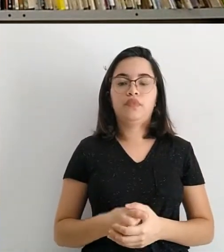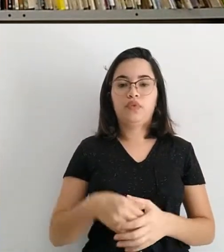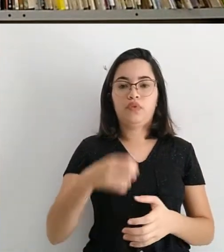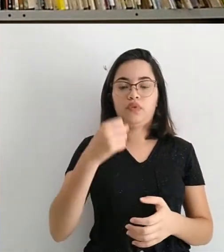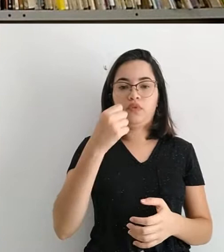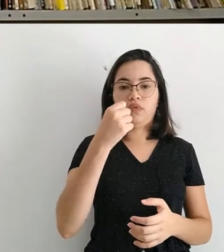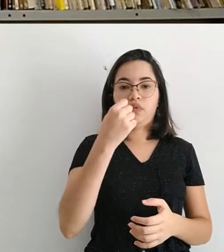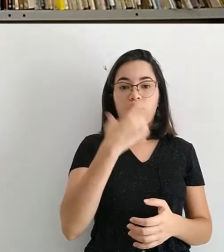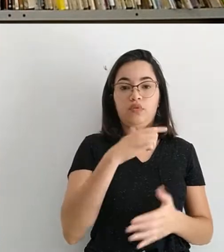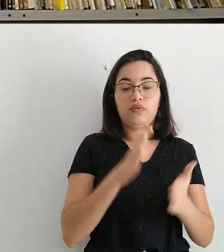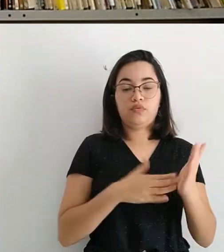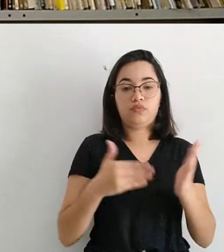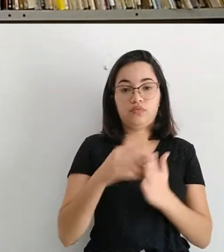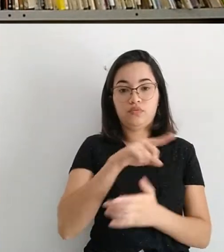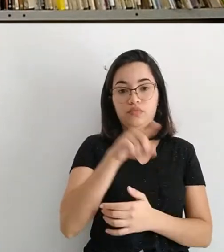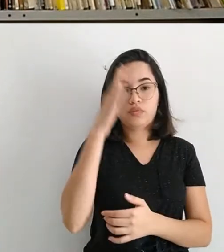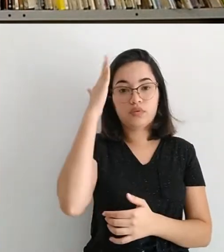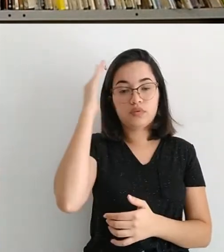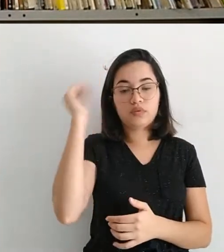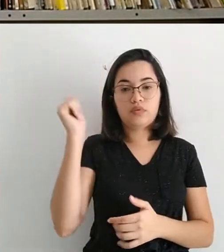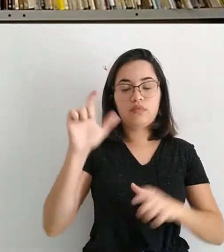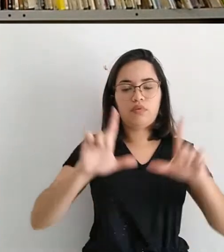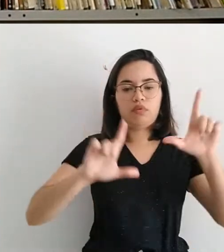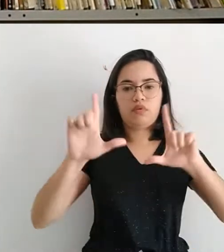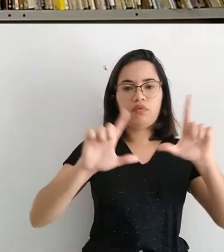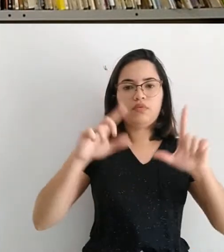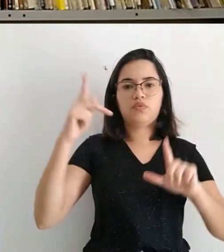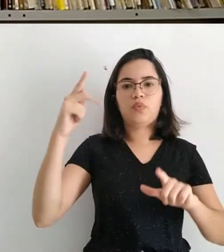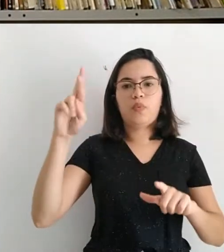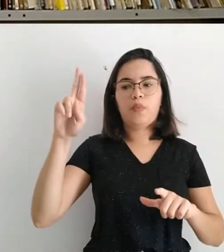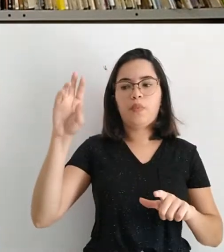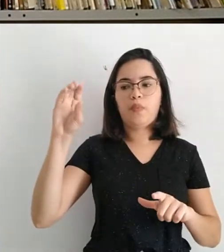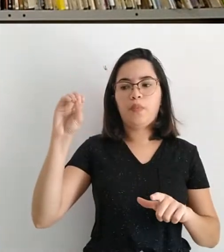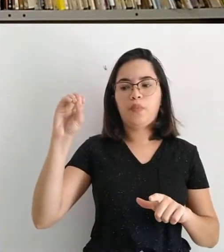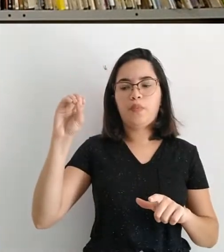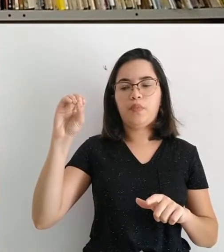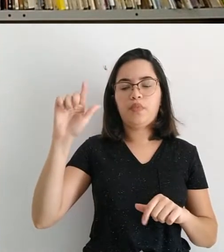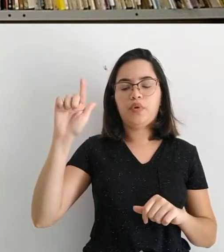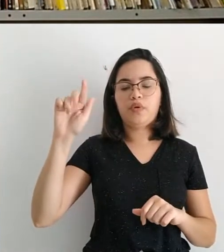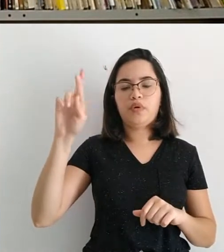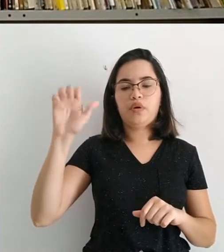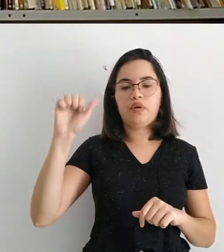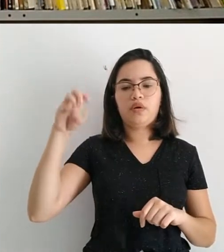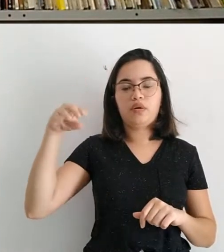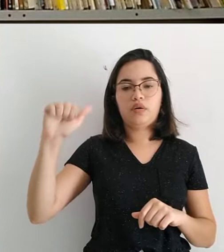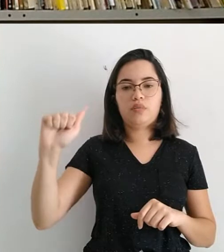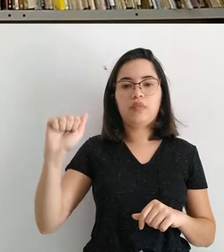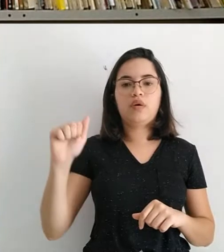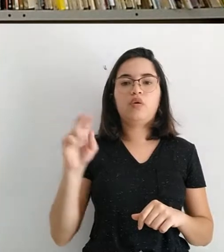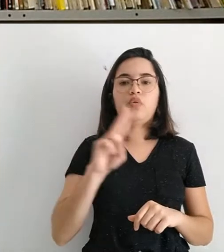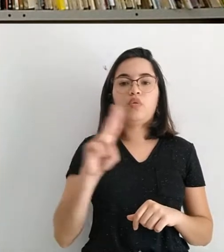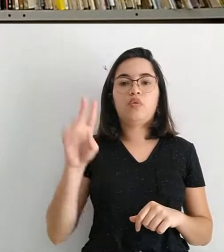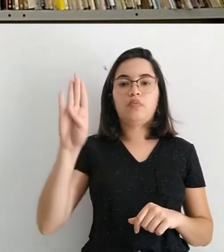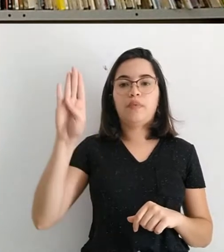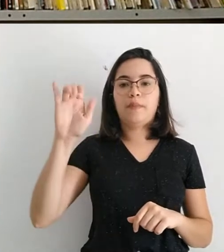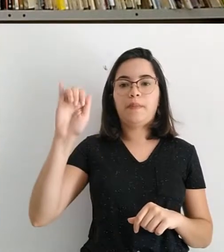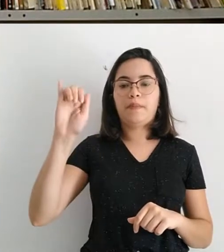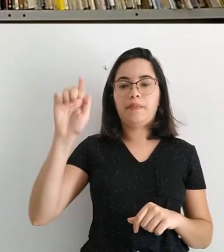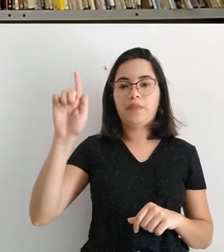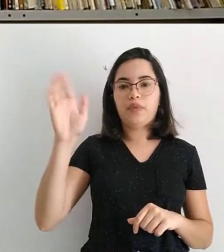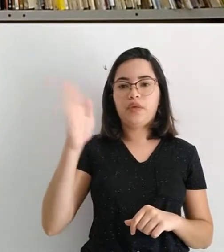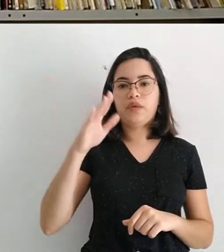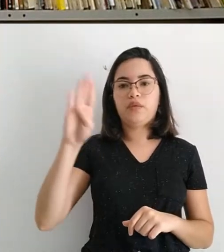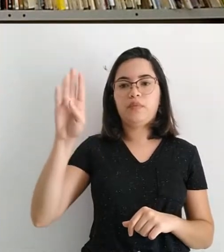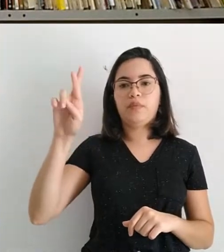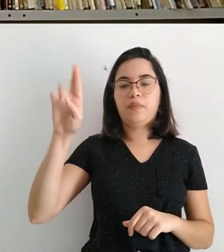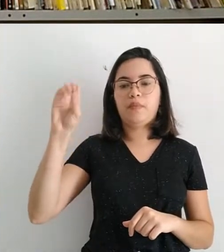Eu acho que todos sabem daquele programa na televisão chamado Big Brother, né? Onde é um programa